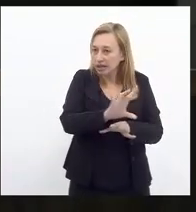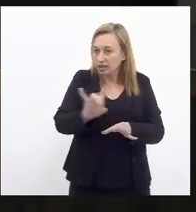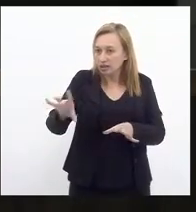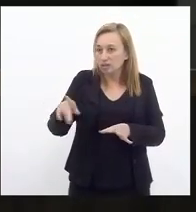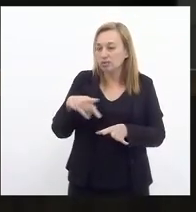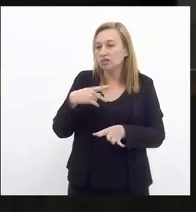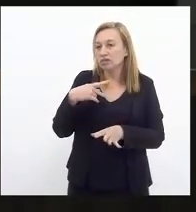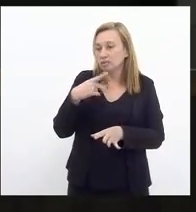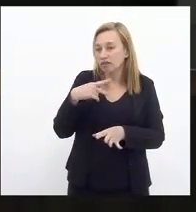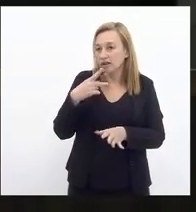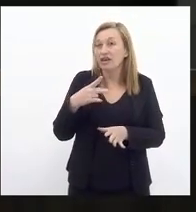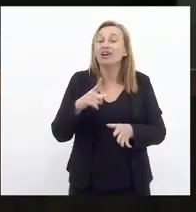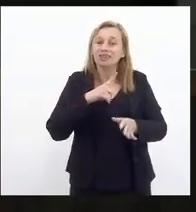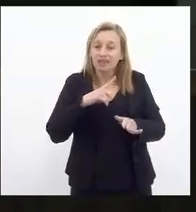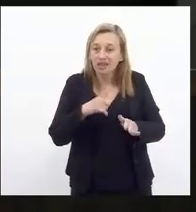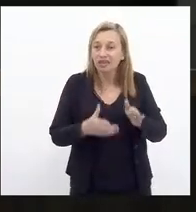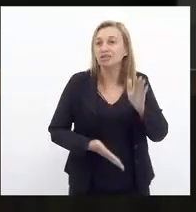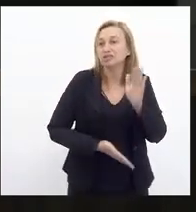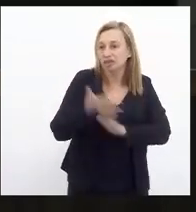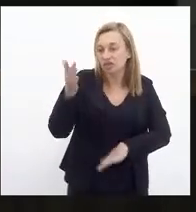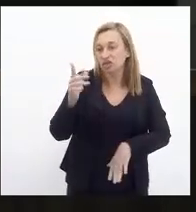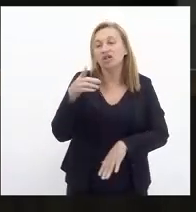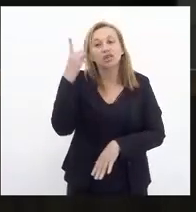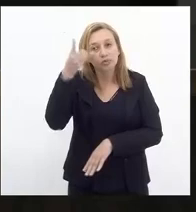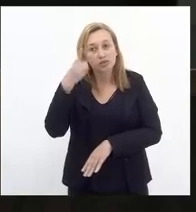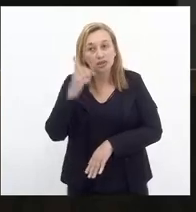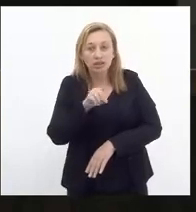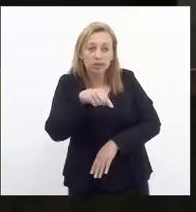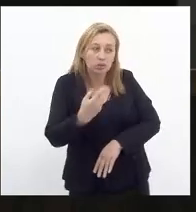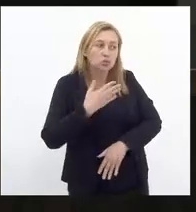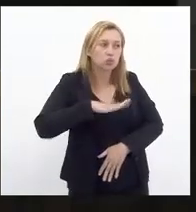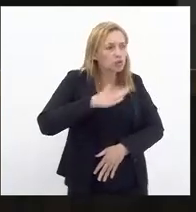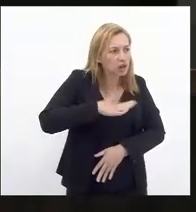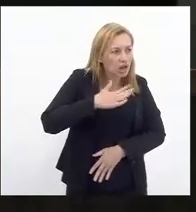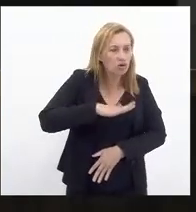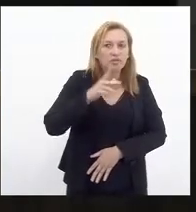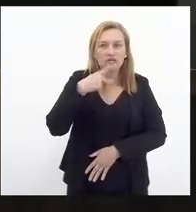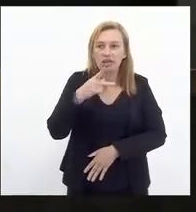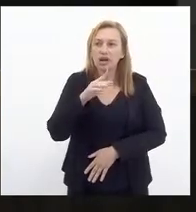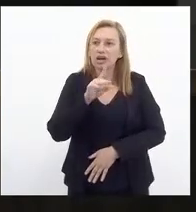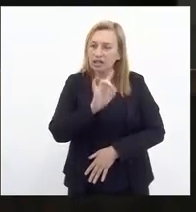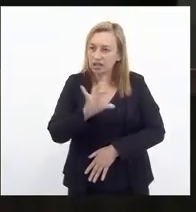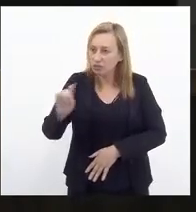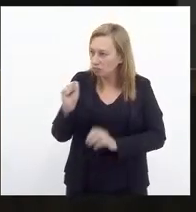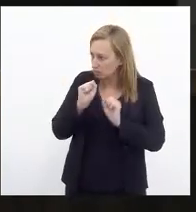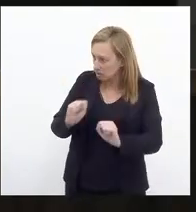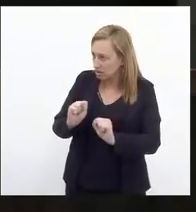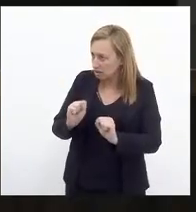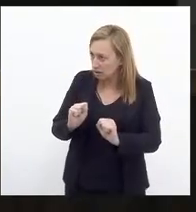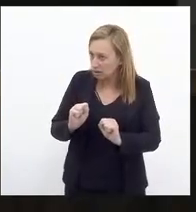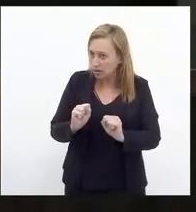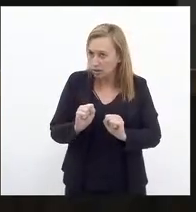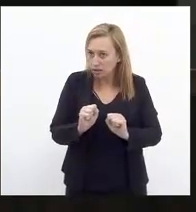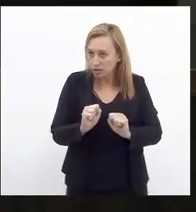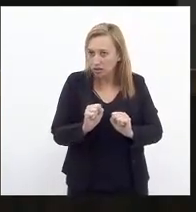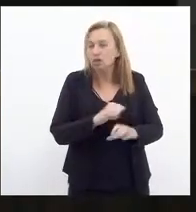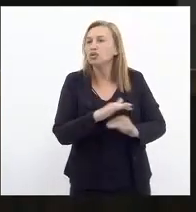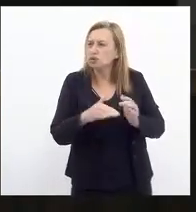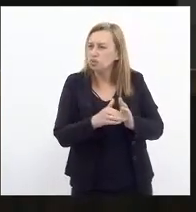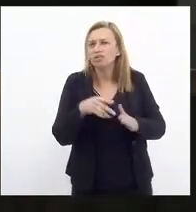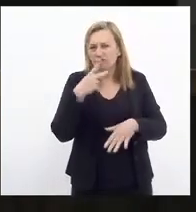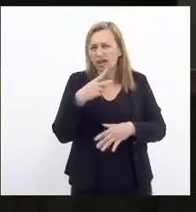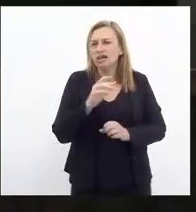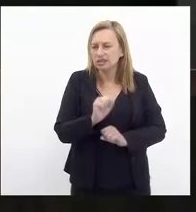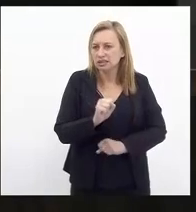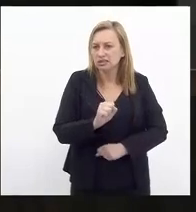deputados que vão viajar e aí continuaríamos fazer a declaração com calma com tranquilidade pode ser todo mundo vai